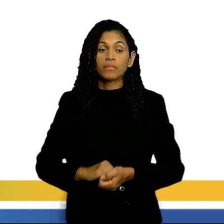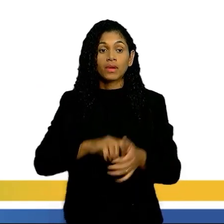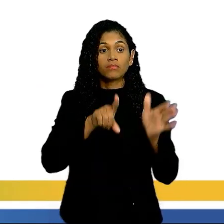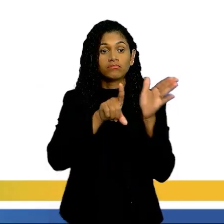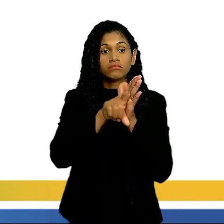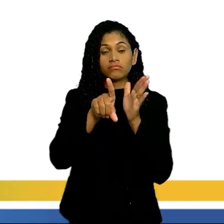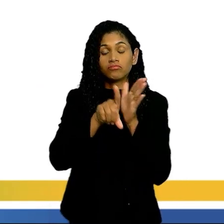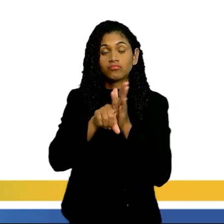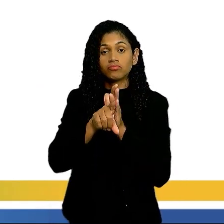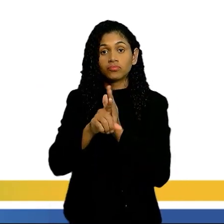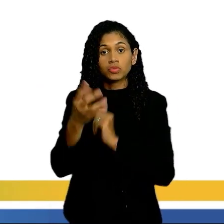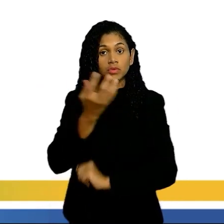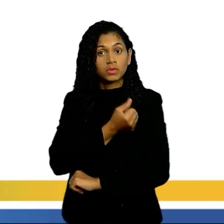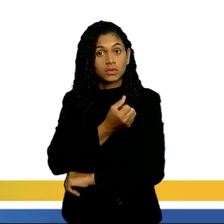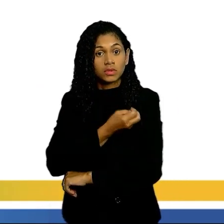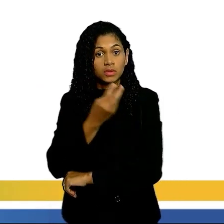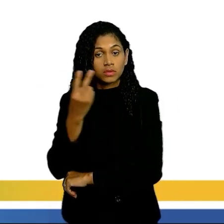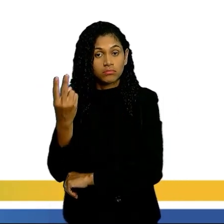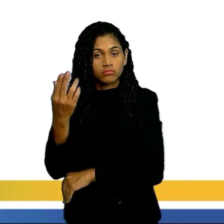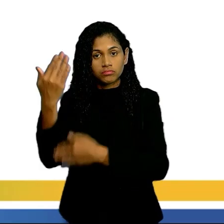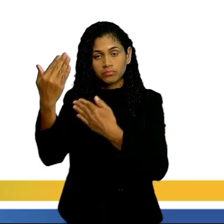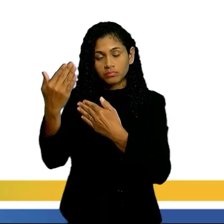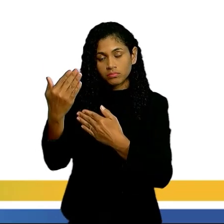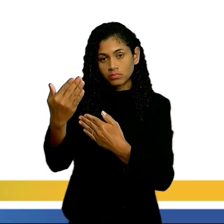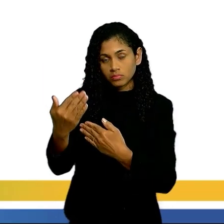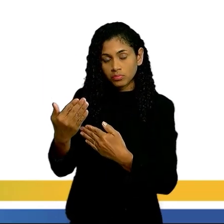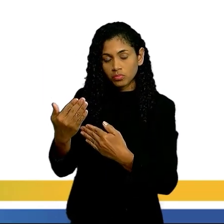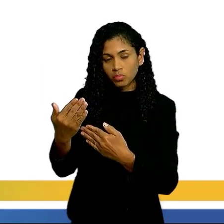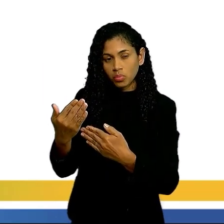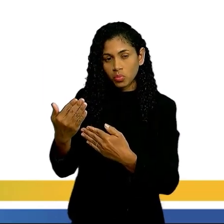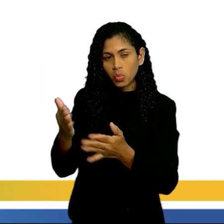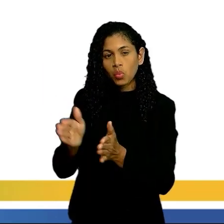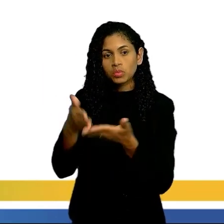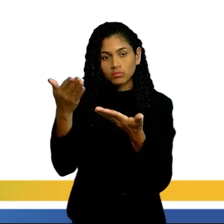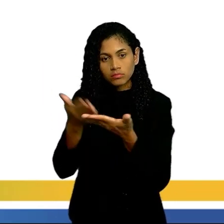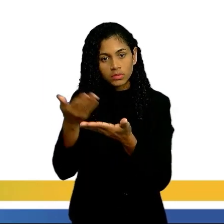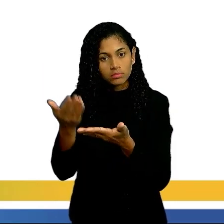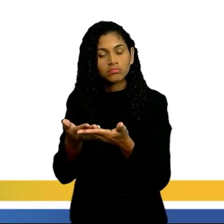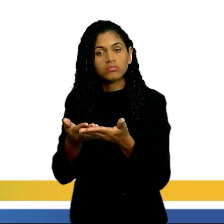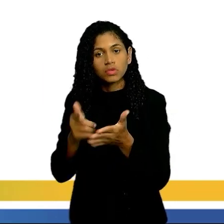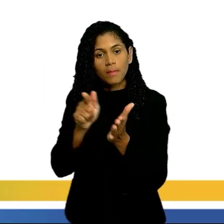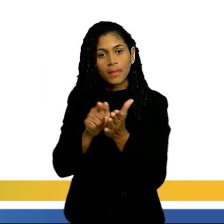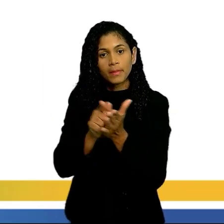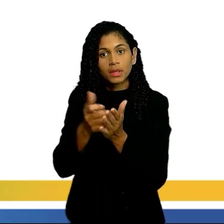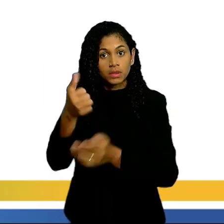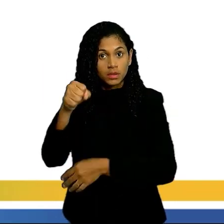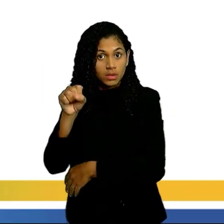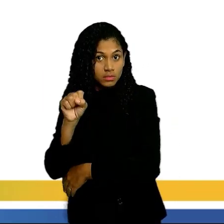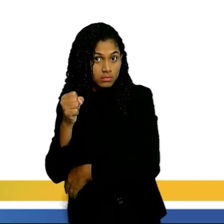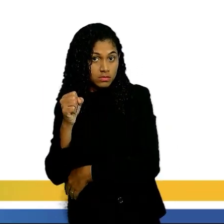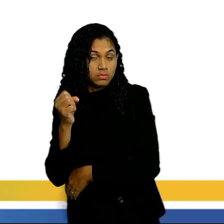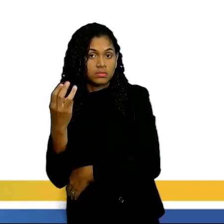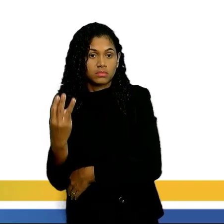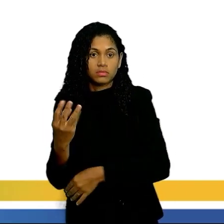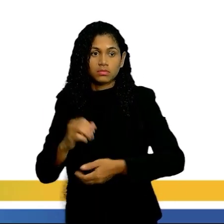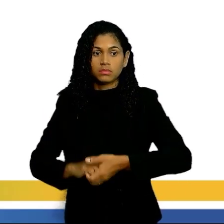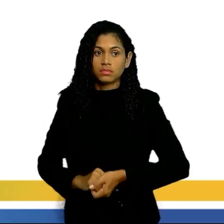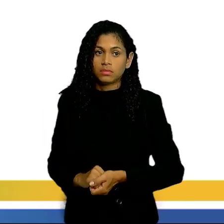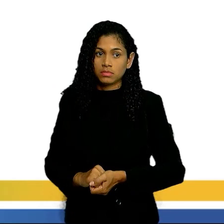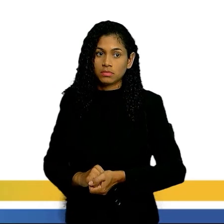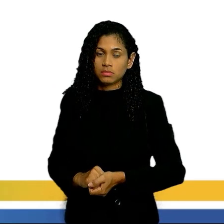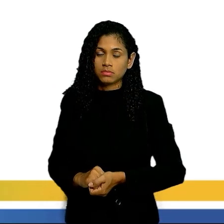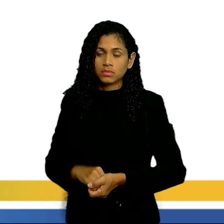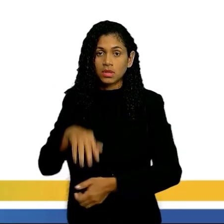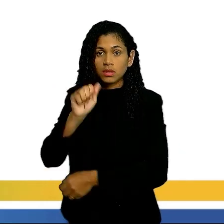Questão de número 2, que está no livro do segundo ano, A Prova Enem, na página 83.